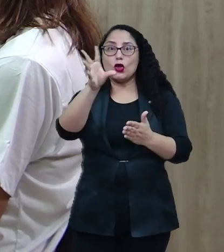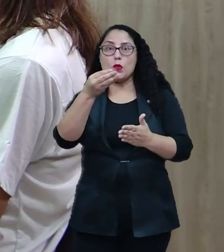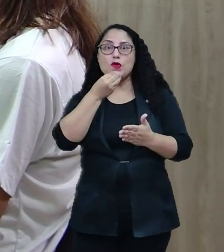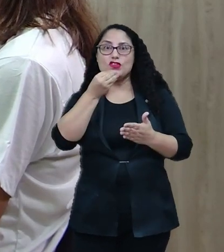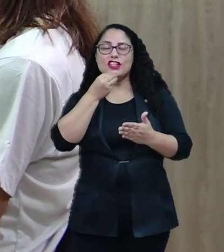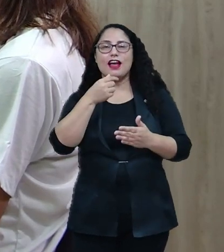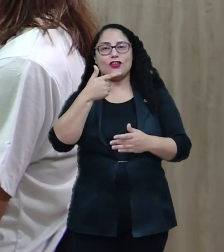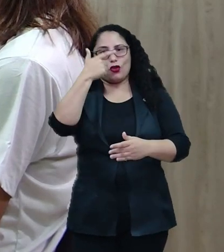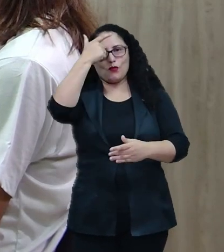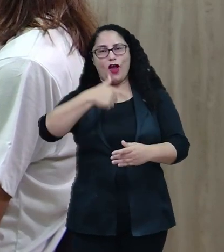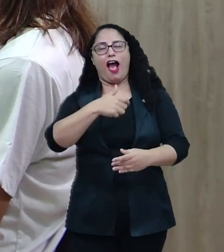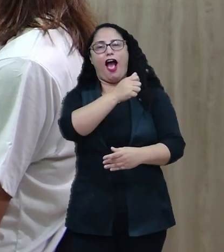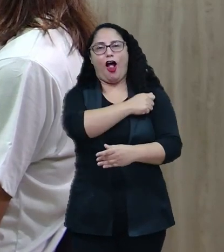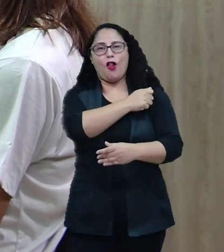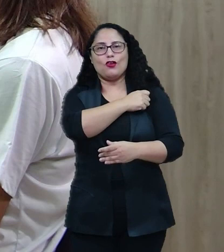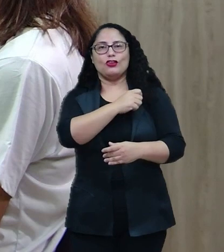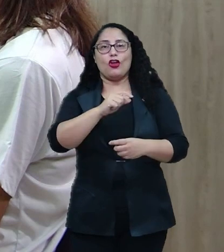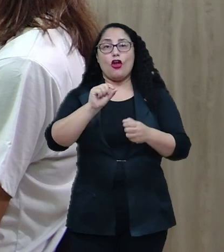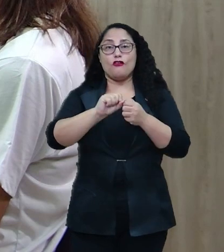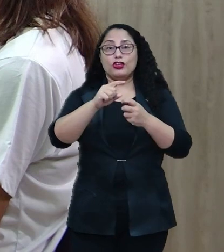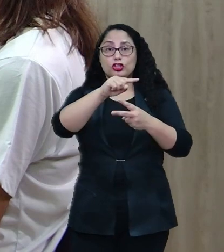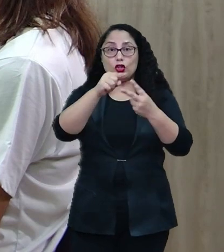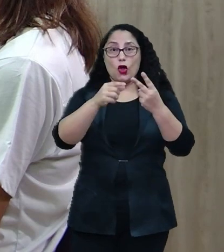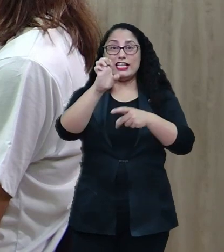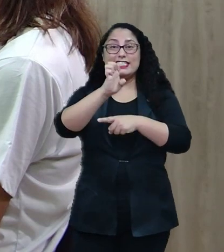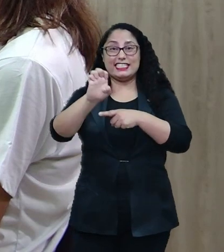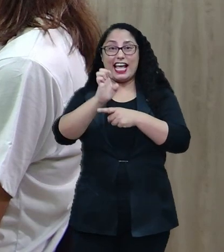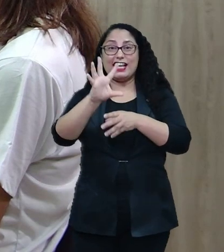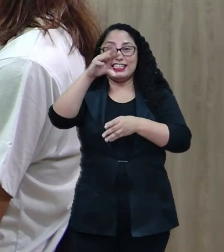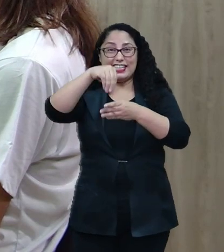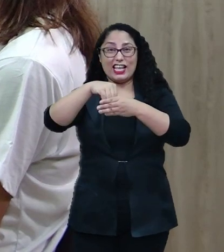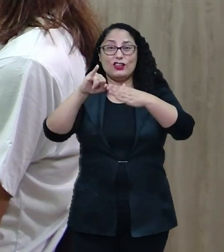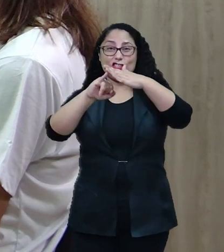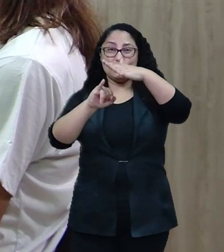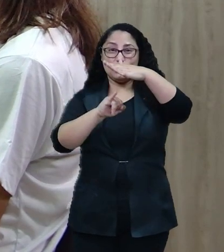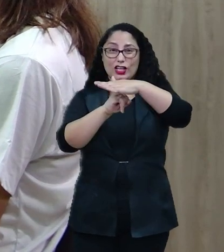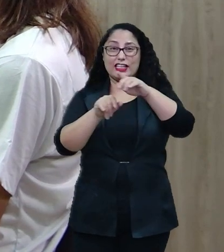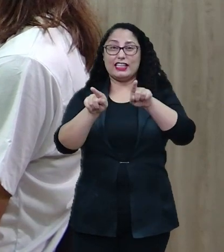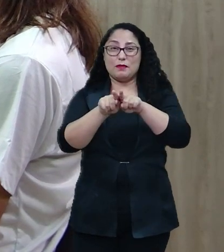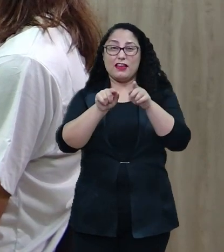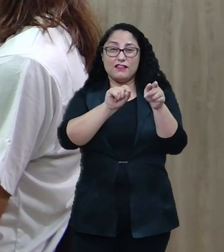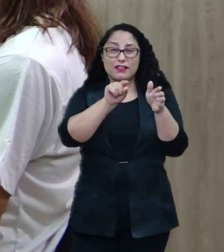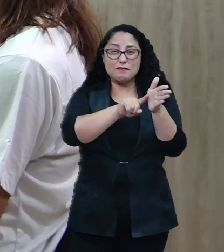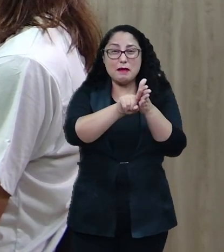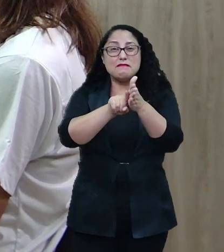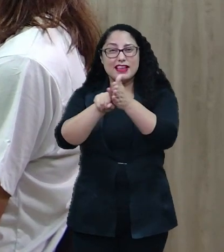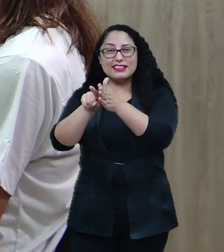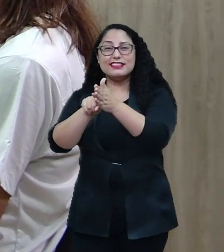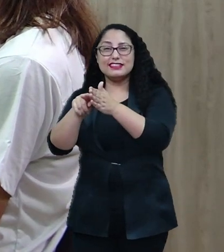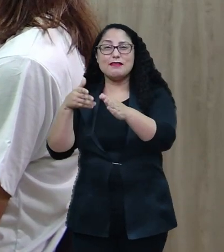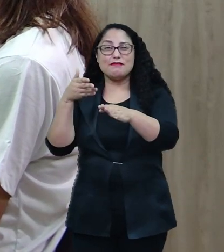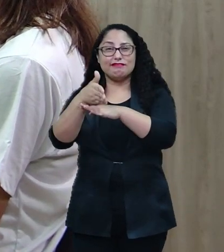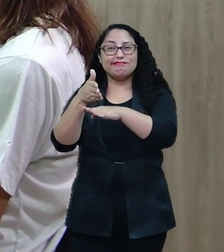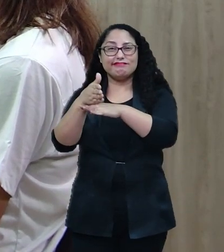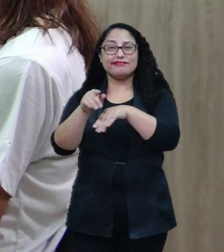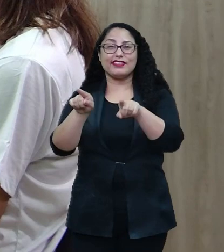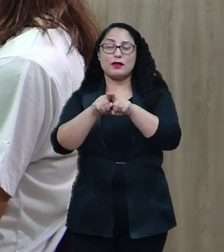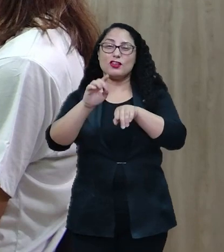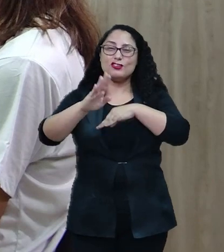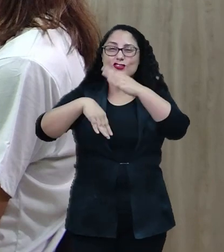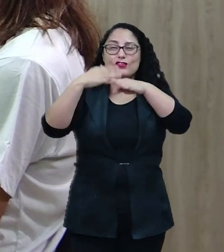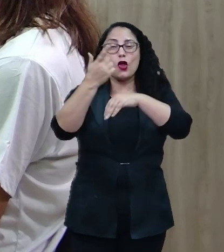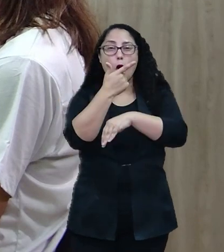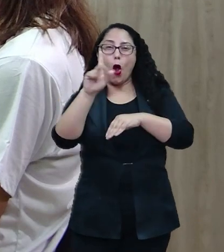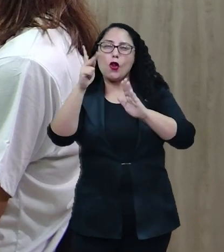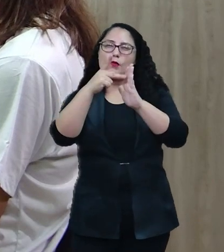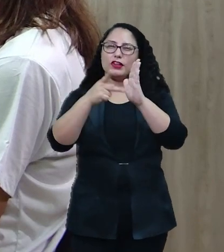como estudantes. Eu fiz 2 estágios no Instituto e fiz uma pesquisa também. E a gente também desenvolveu um